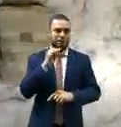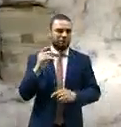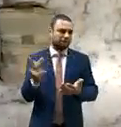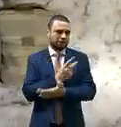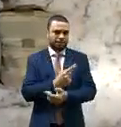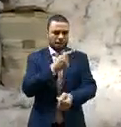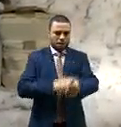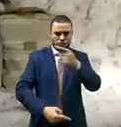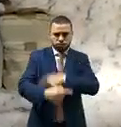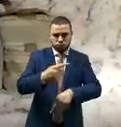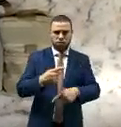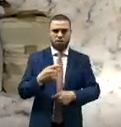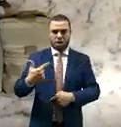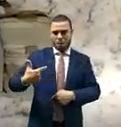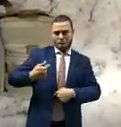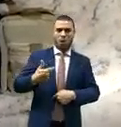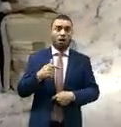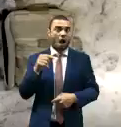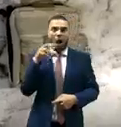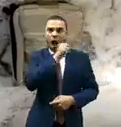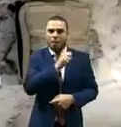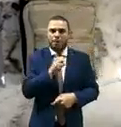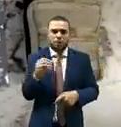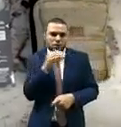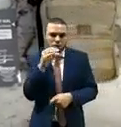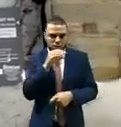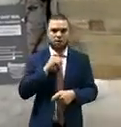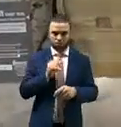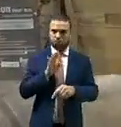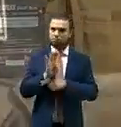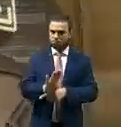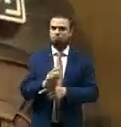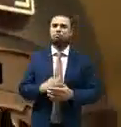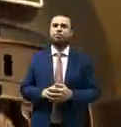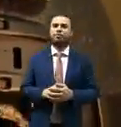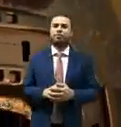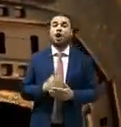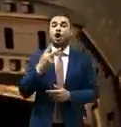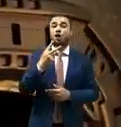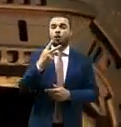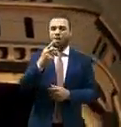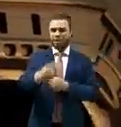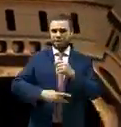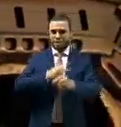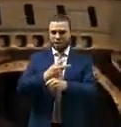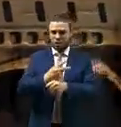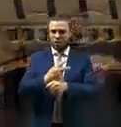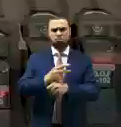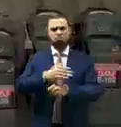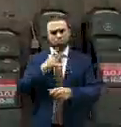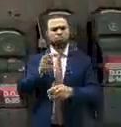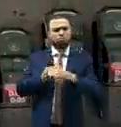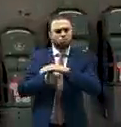às forças de segurança para executar procedimentos emergenciais em ferimentos. Em 2 anos e meio de programa Vigia, já